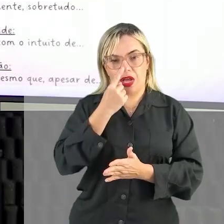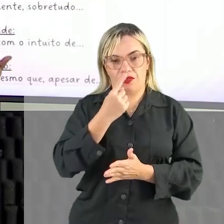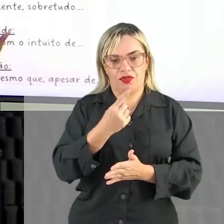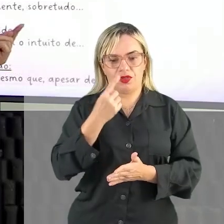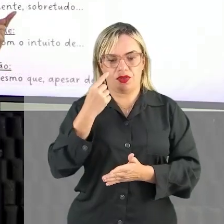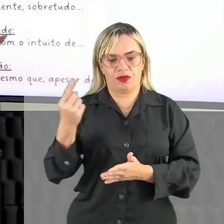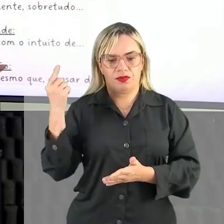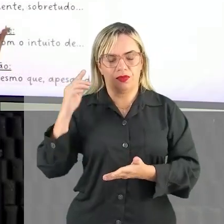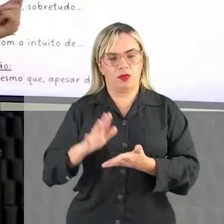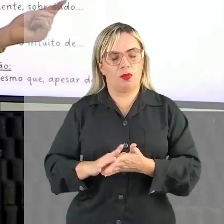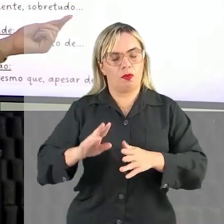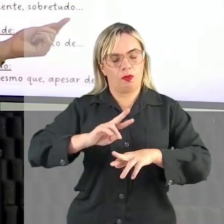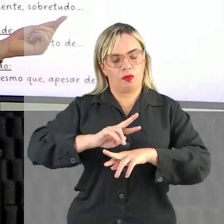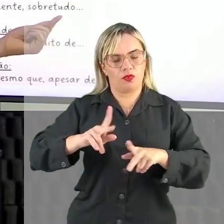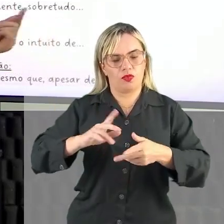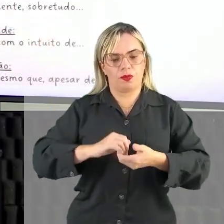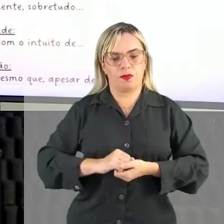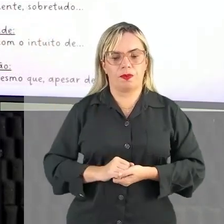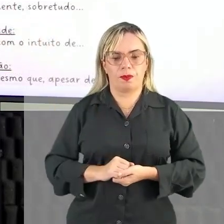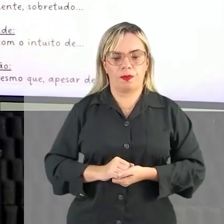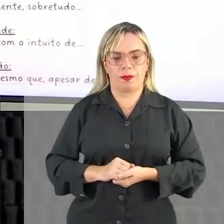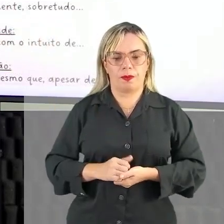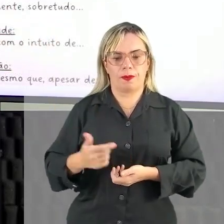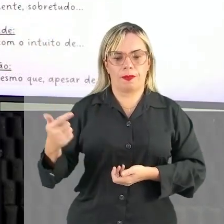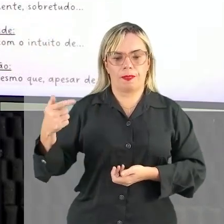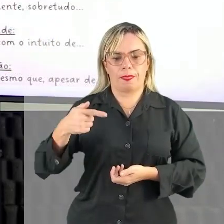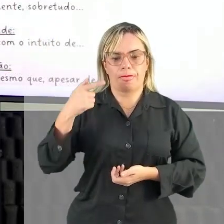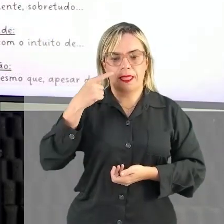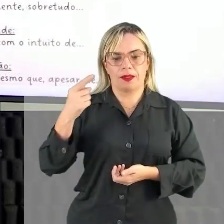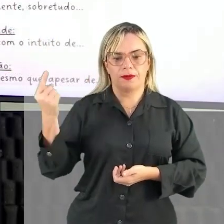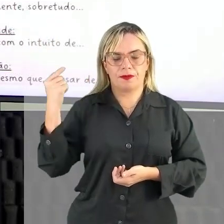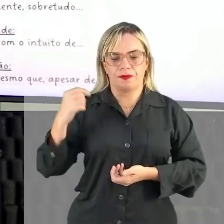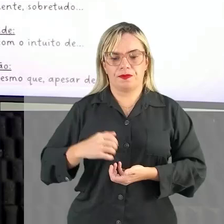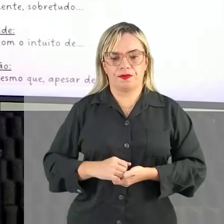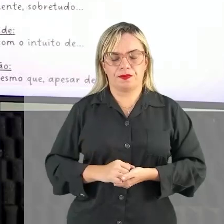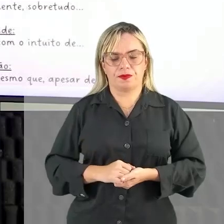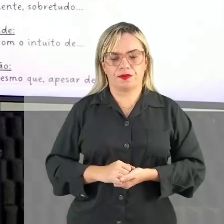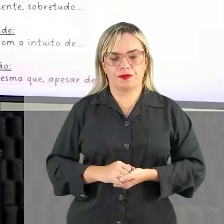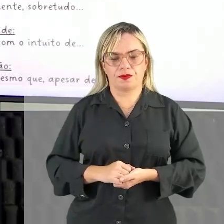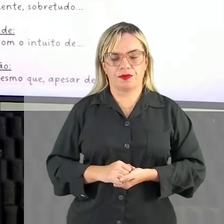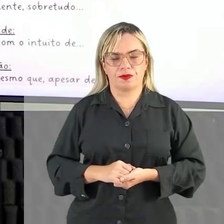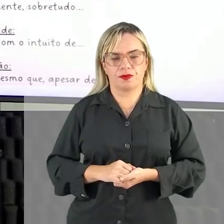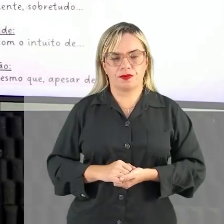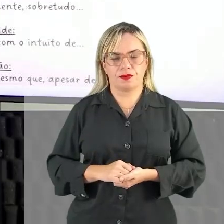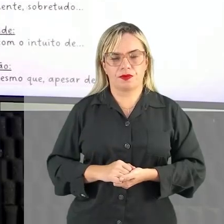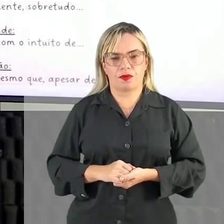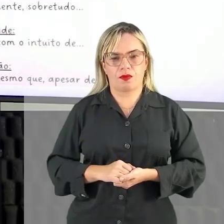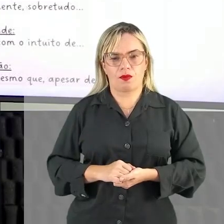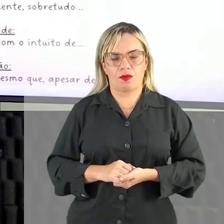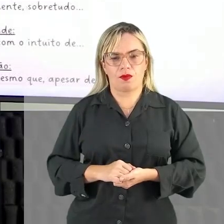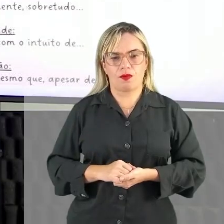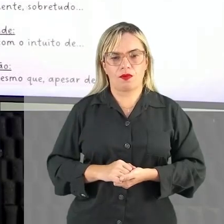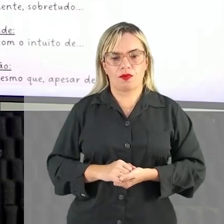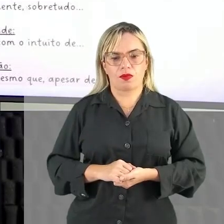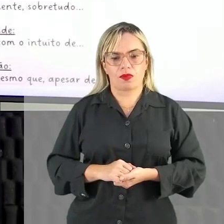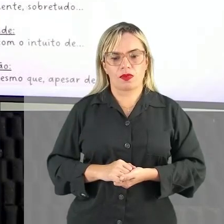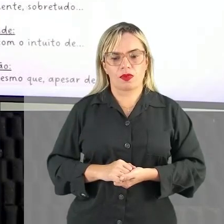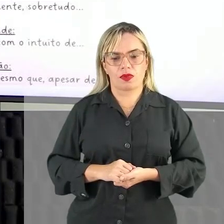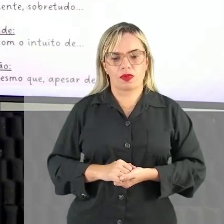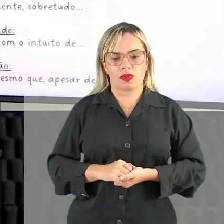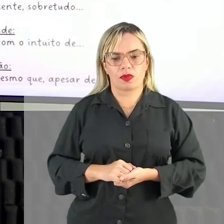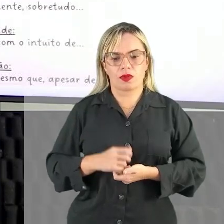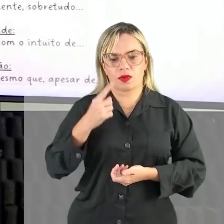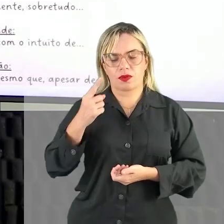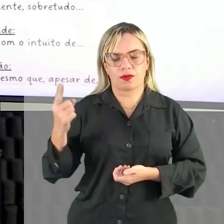de com o objetivo de Tá certo com vistas a também pode colocar isso